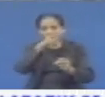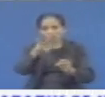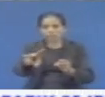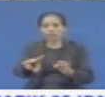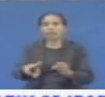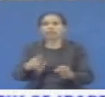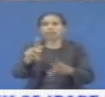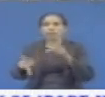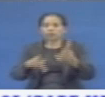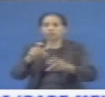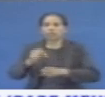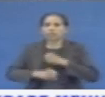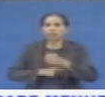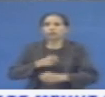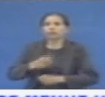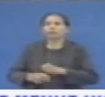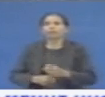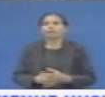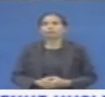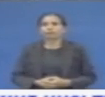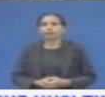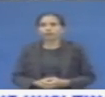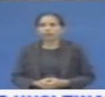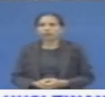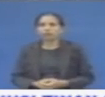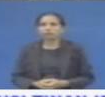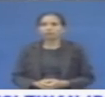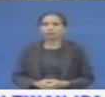ho di hare povu ne sofrimentu. Rone Silva, Nuno Saldanha, ne reportagen.